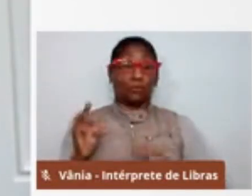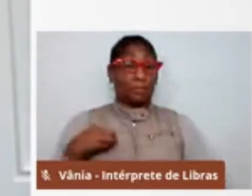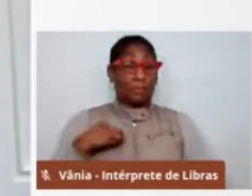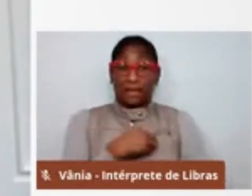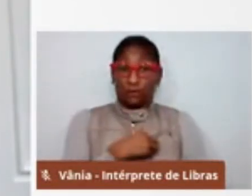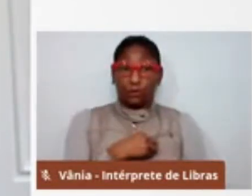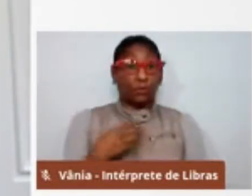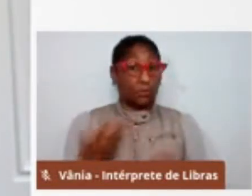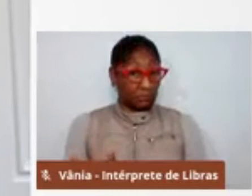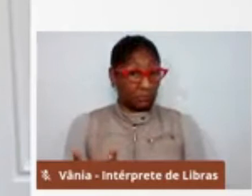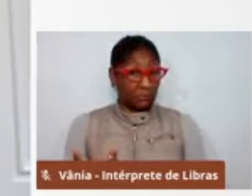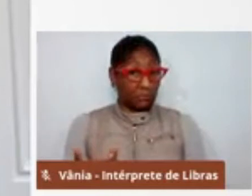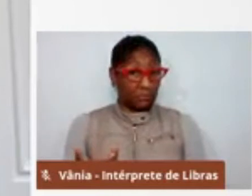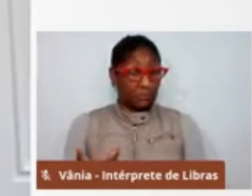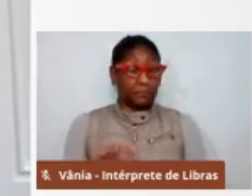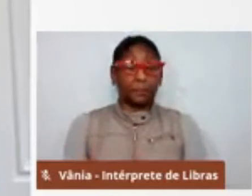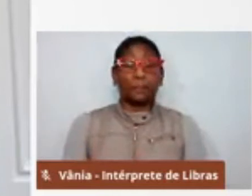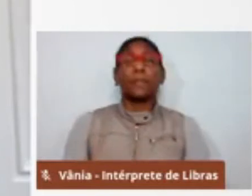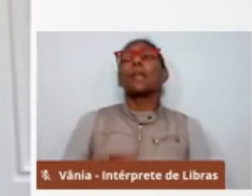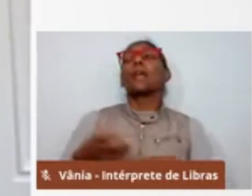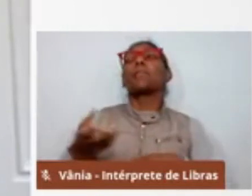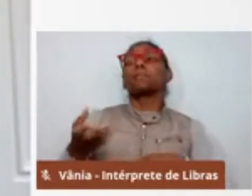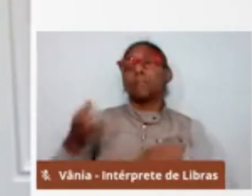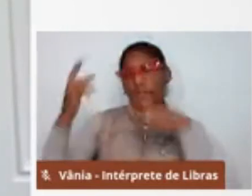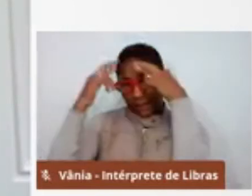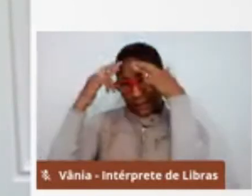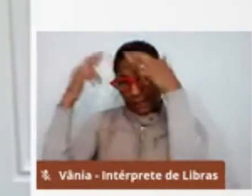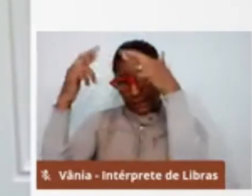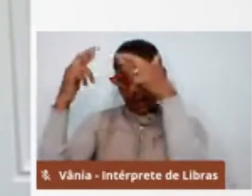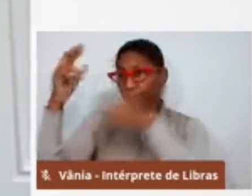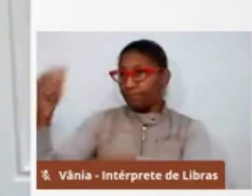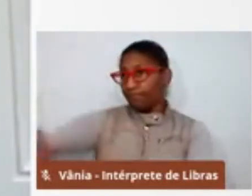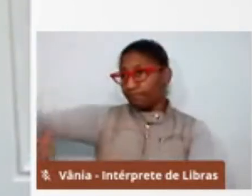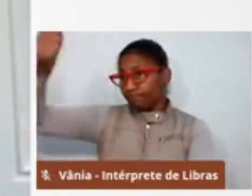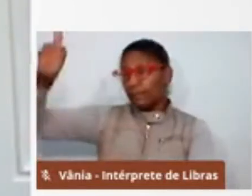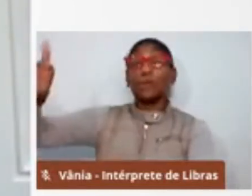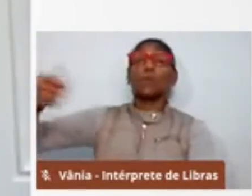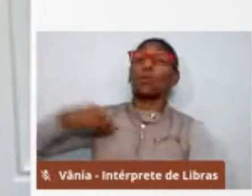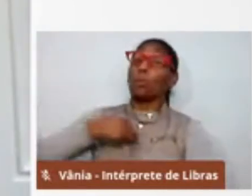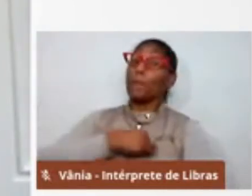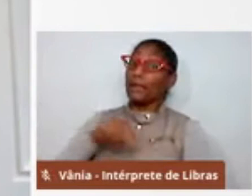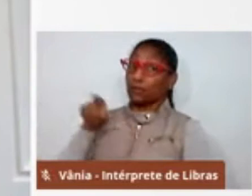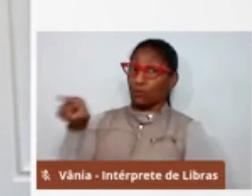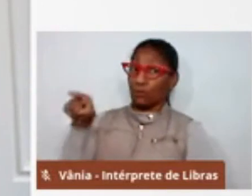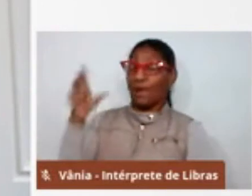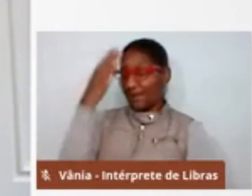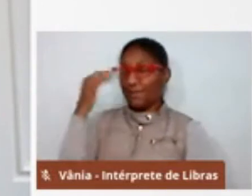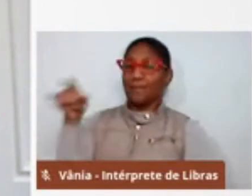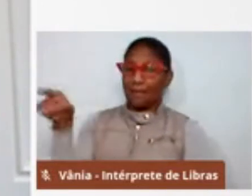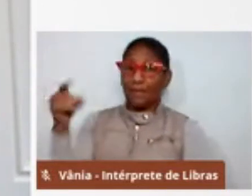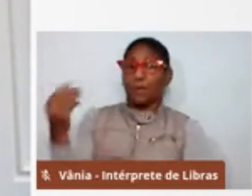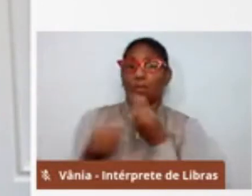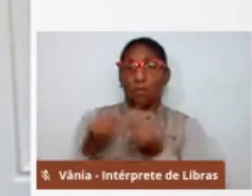o paciente, ou seja, respeitando, né, a autoridade do médico para que seja oferecido